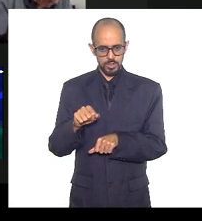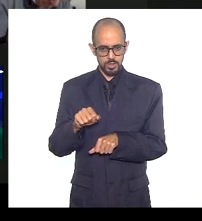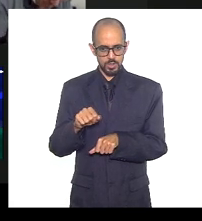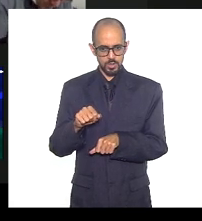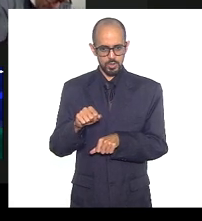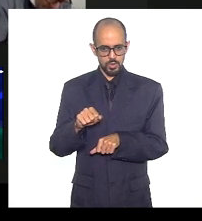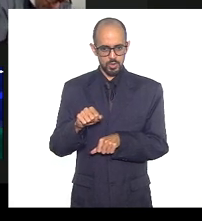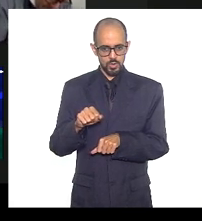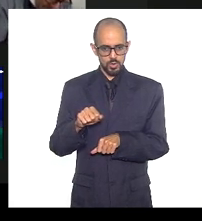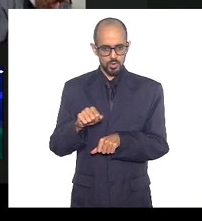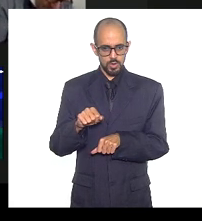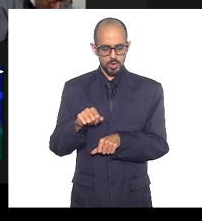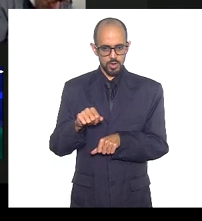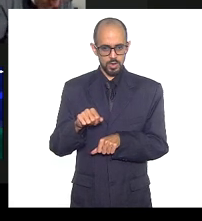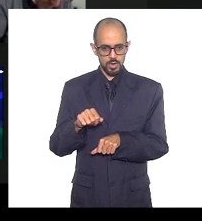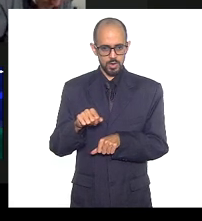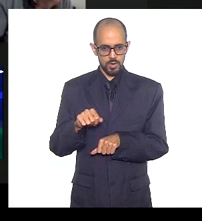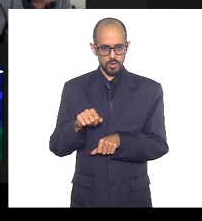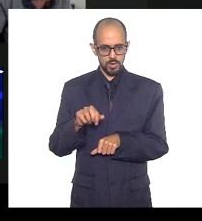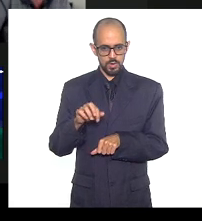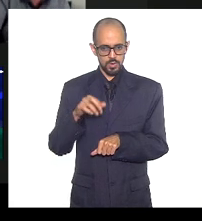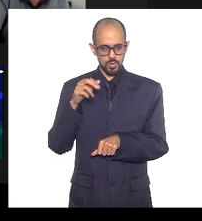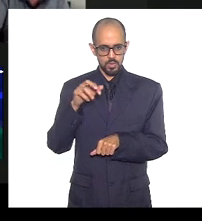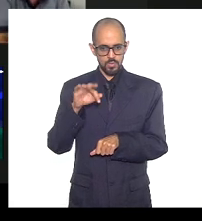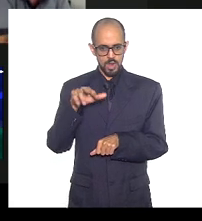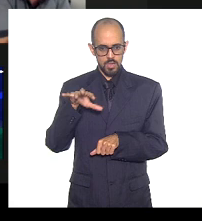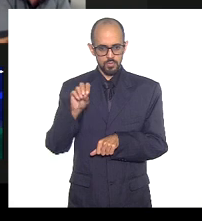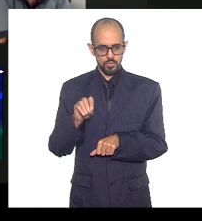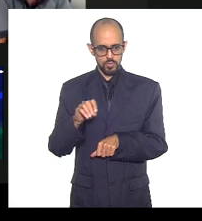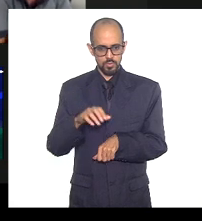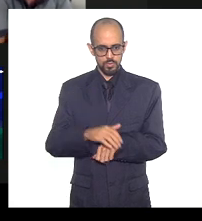Coelho Flávio Serafini Flávio Serafini